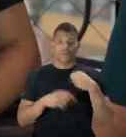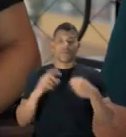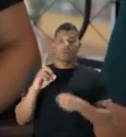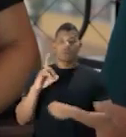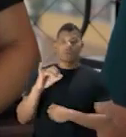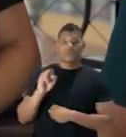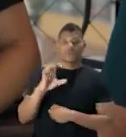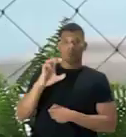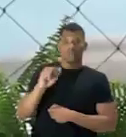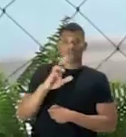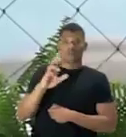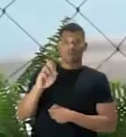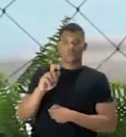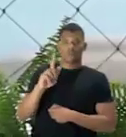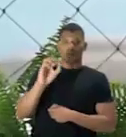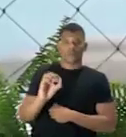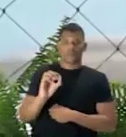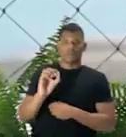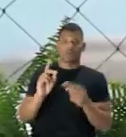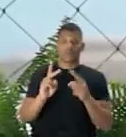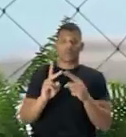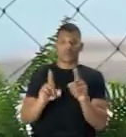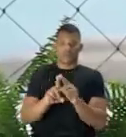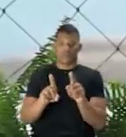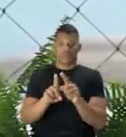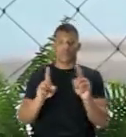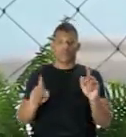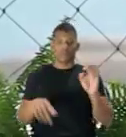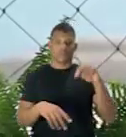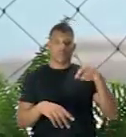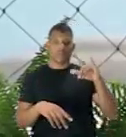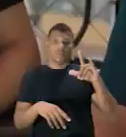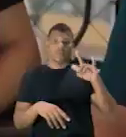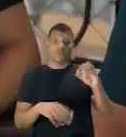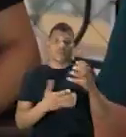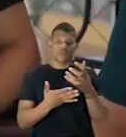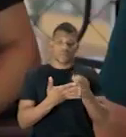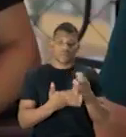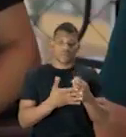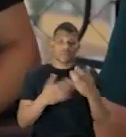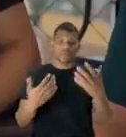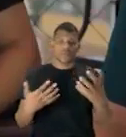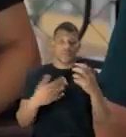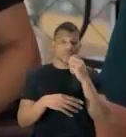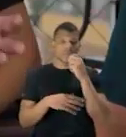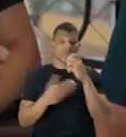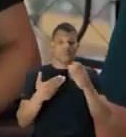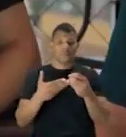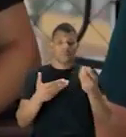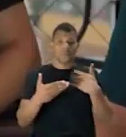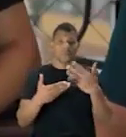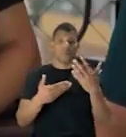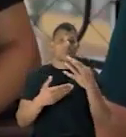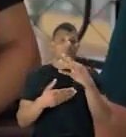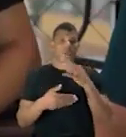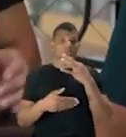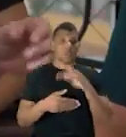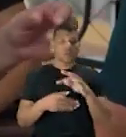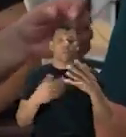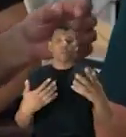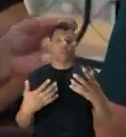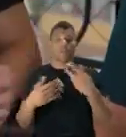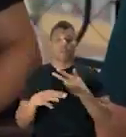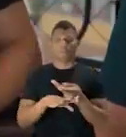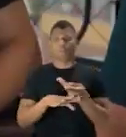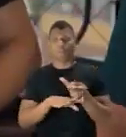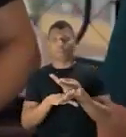Descarrego. João Nogueira e Cláudio Jorge. E Claudinho falou, não, o Emílio gravou. Mas eu falei, pode me mandar, ninguém conhece. E aí eu